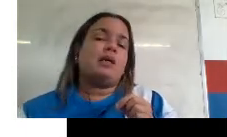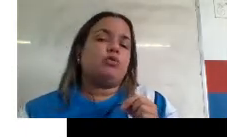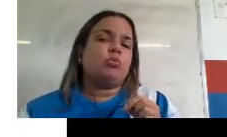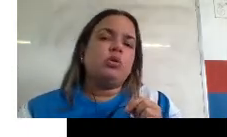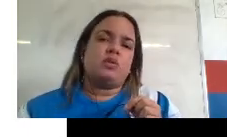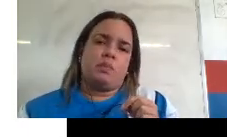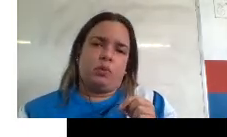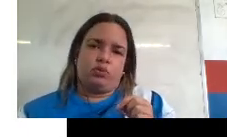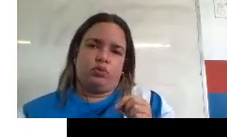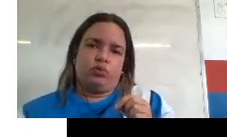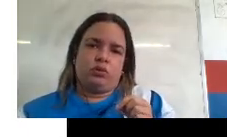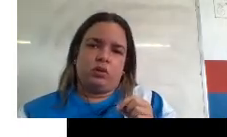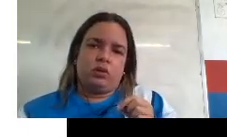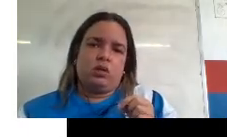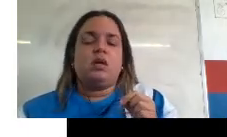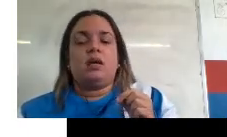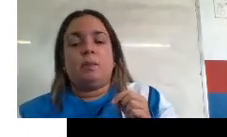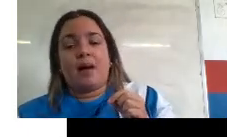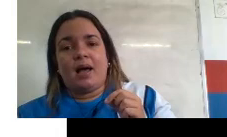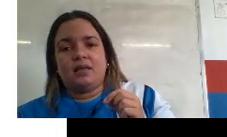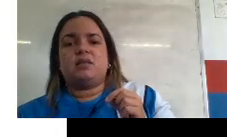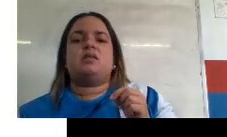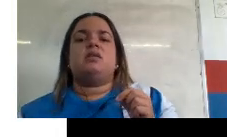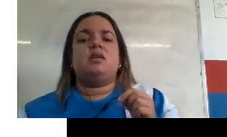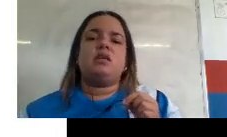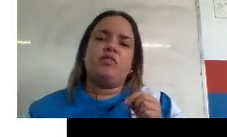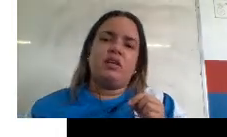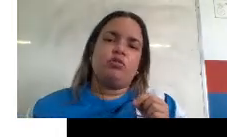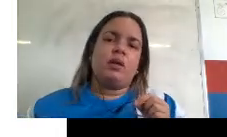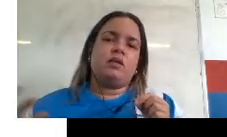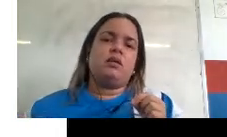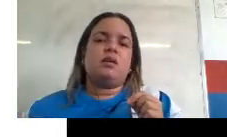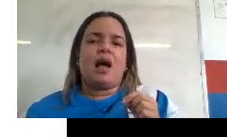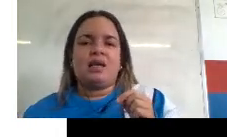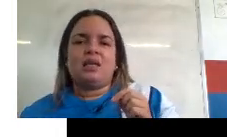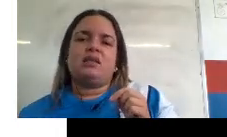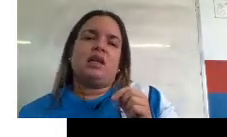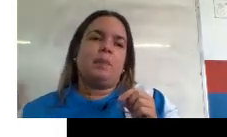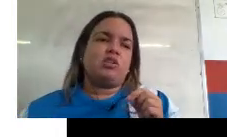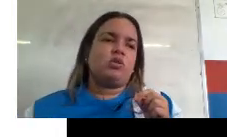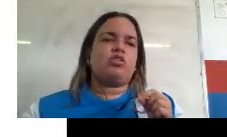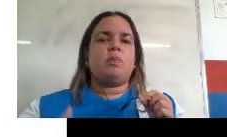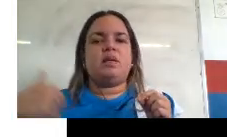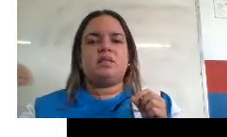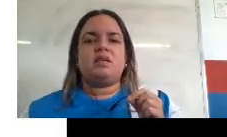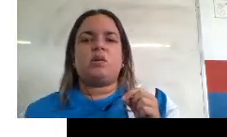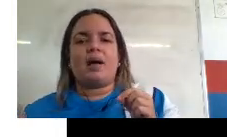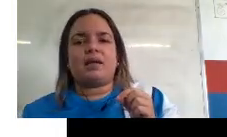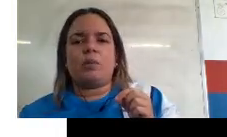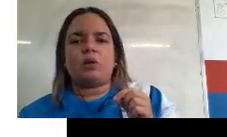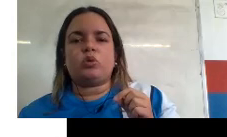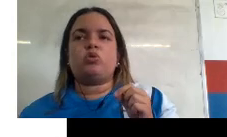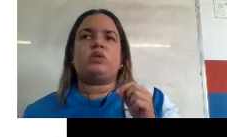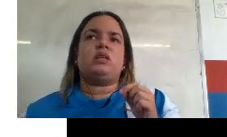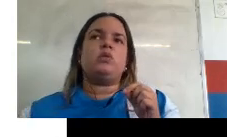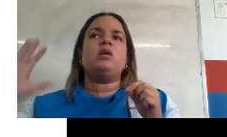nós pagamos muitos impostos. Mas, infelizmente, ainda tem, né, pessoas que precisam